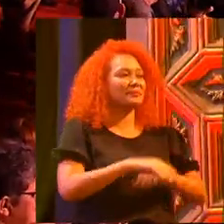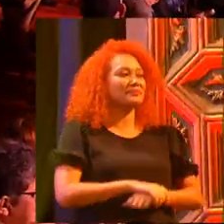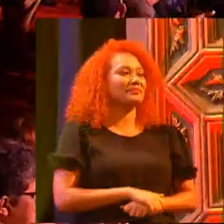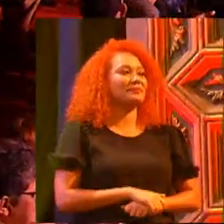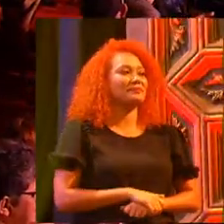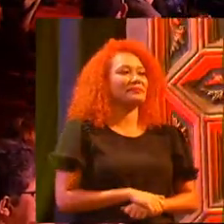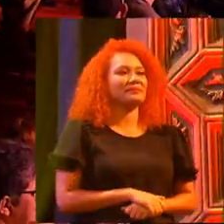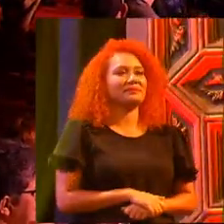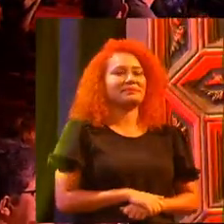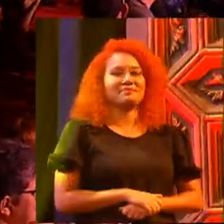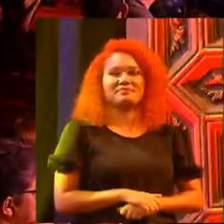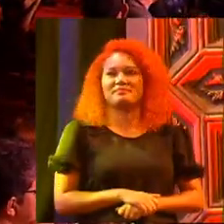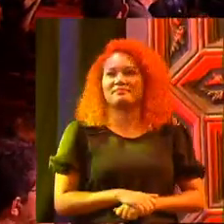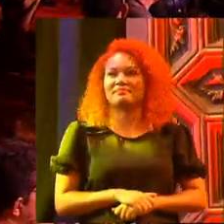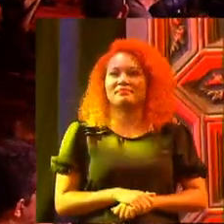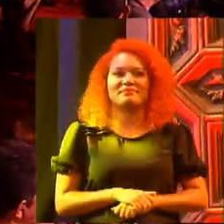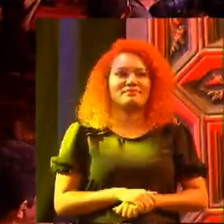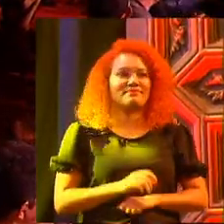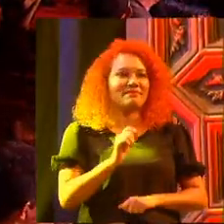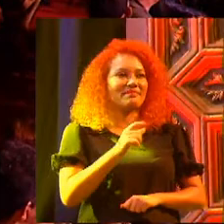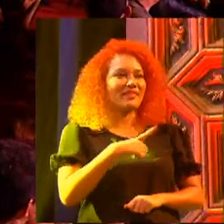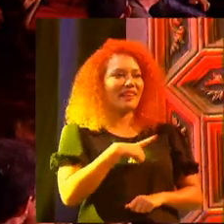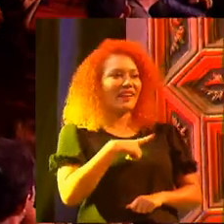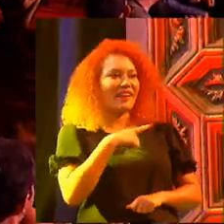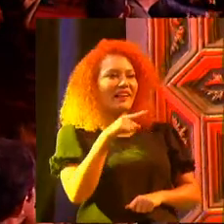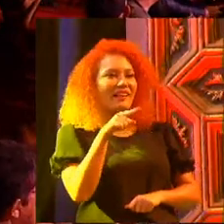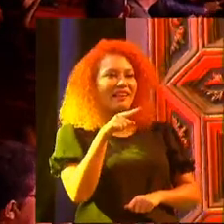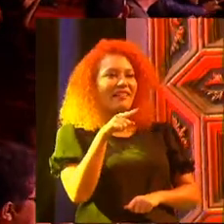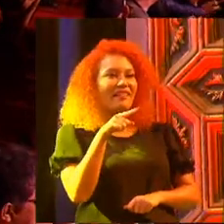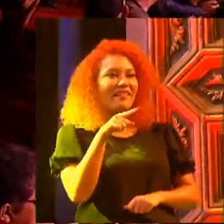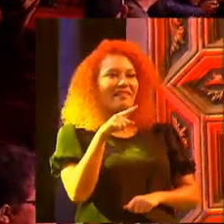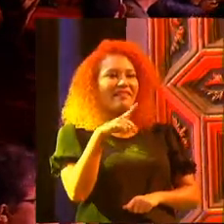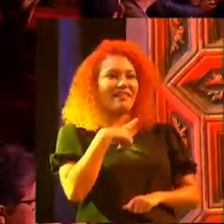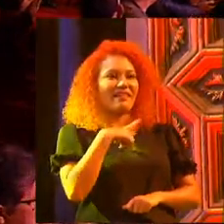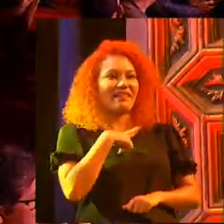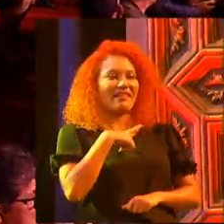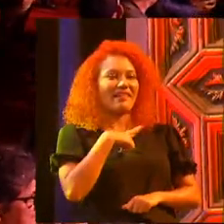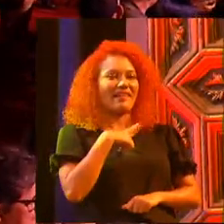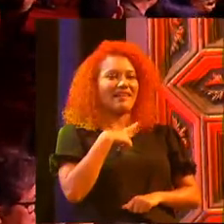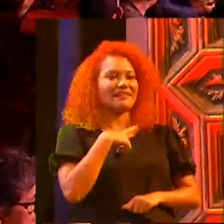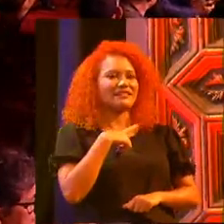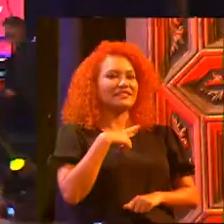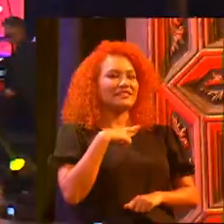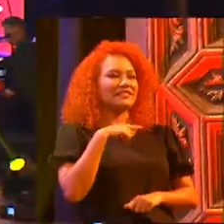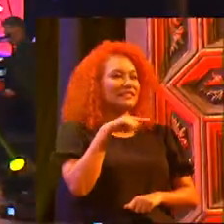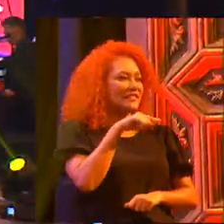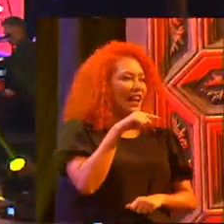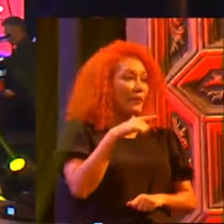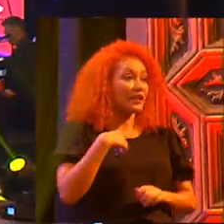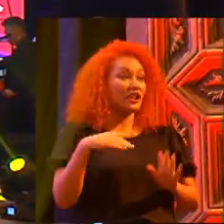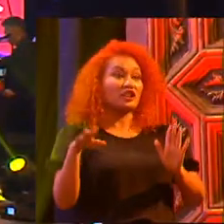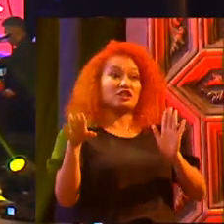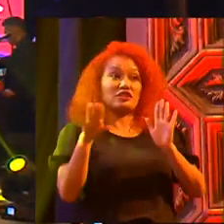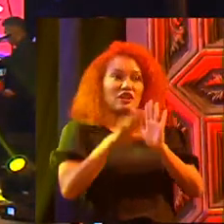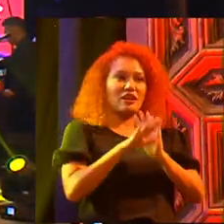Chega pra cá. Tá aí, Viviane? Olha, se a Viviane tá ou não tá, ela tá chegando, mas a gente já vai seguindo, porque a gente vai colocar